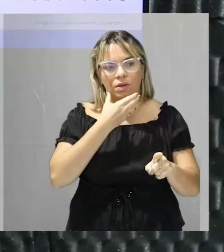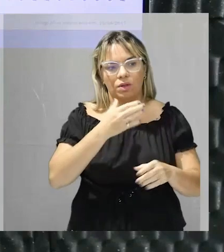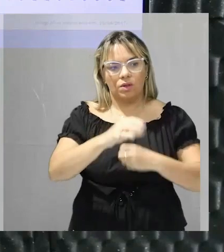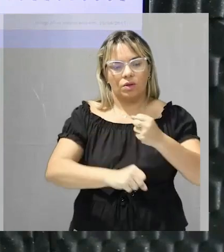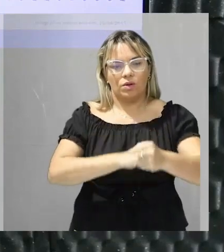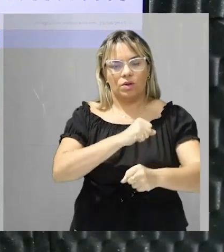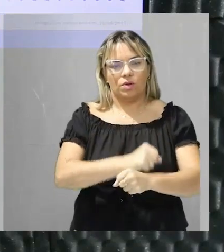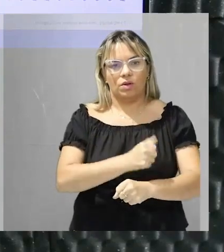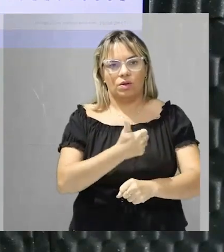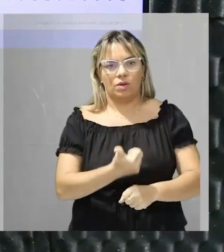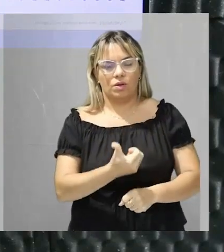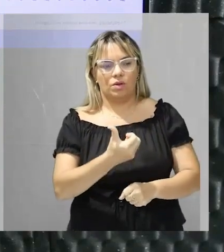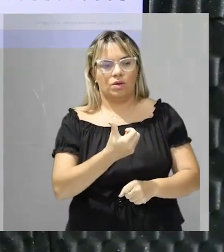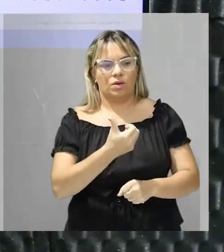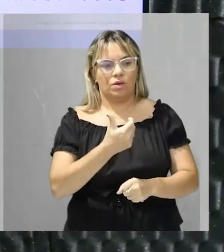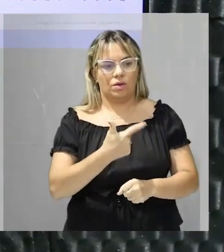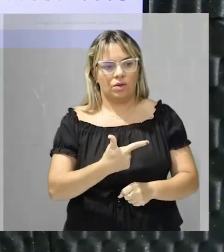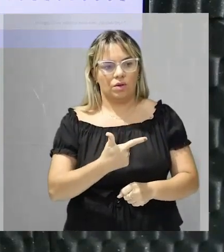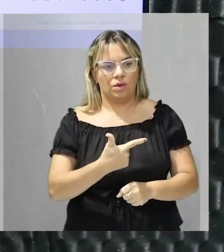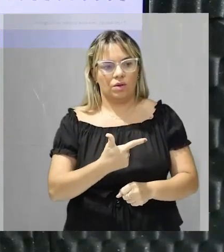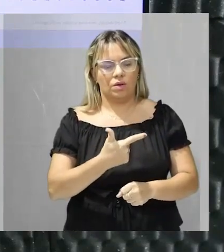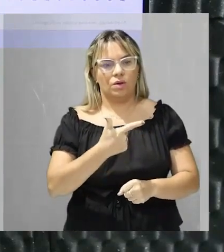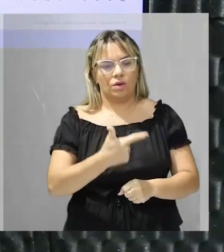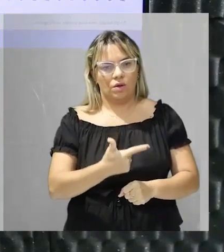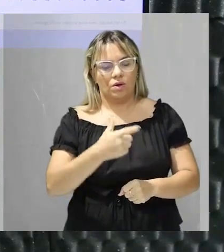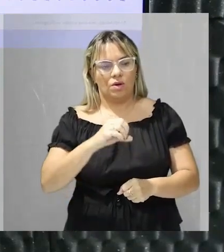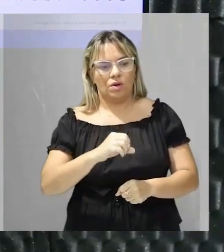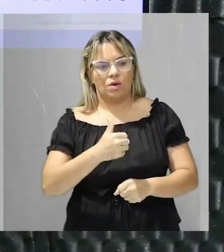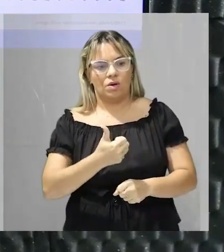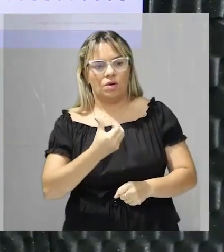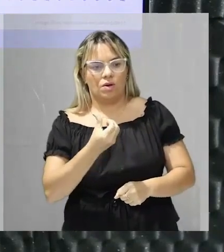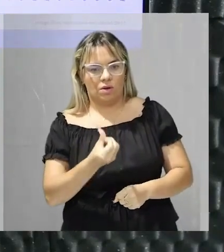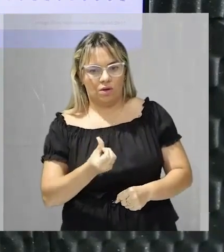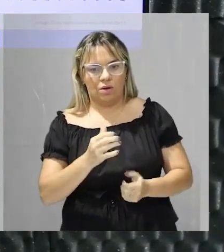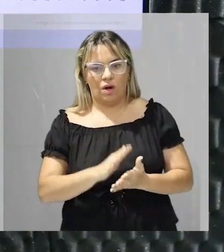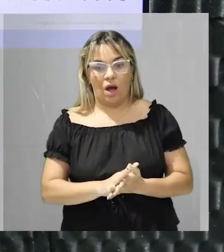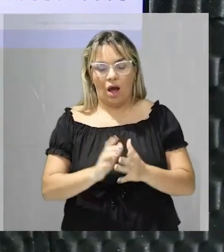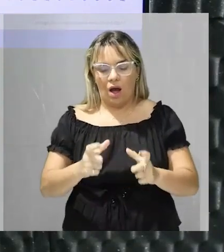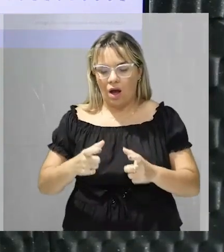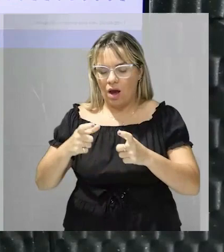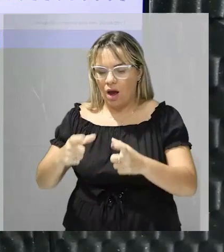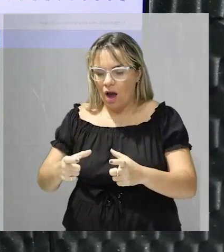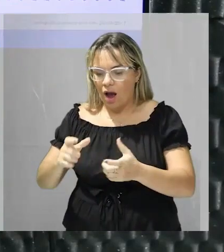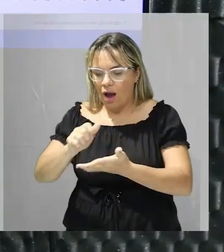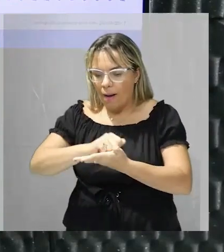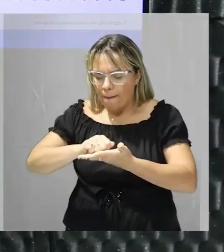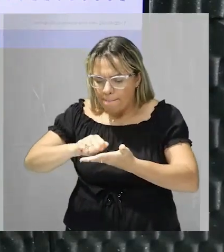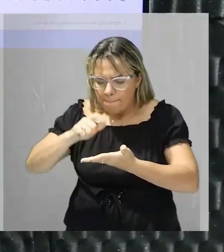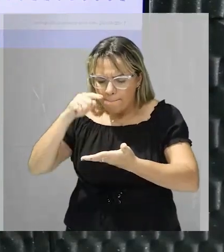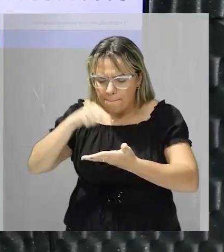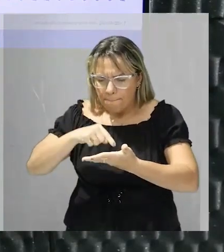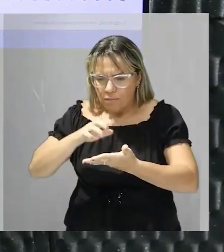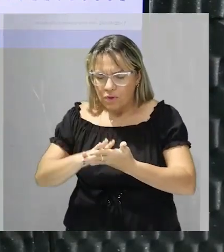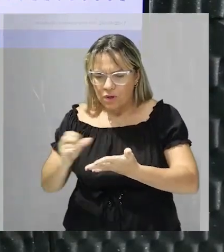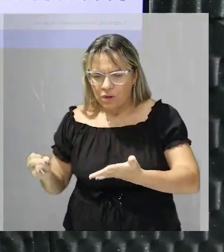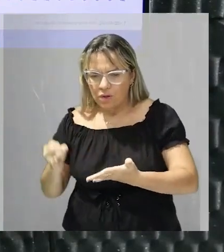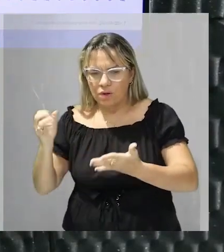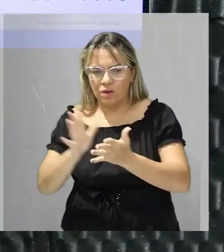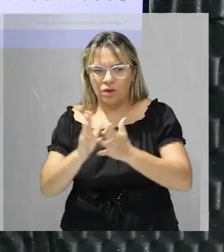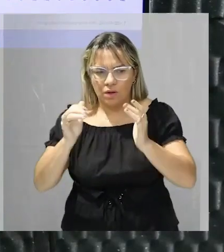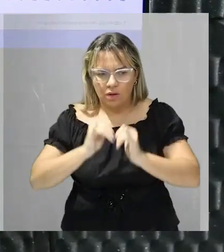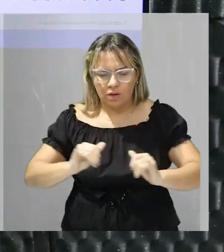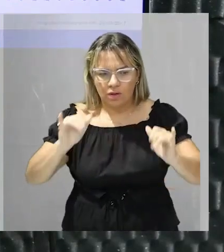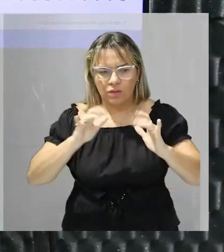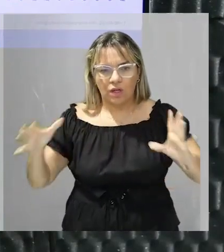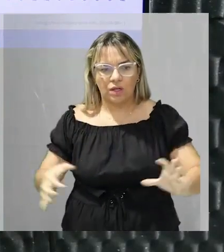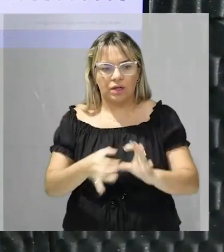lá no teu material tu já vai localizar esse trimestre tá e já dá um destaque já ver qual é a informação que está